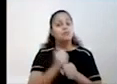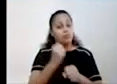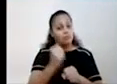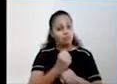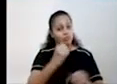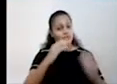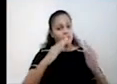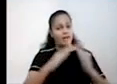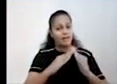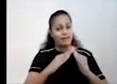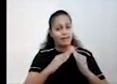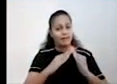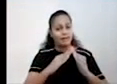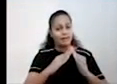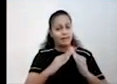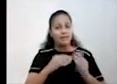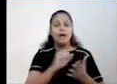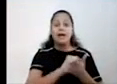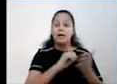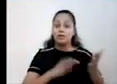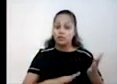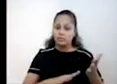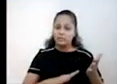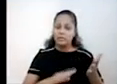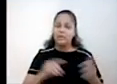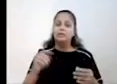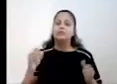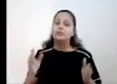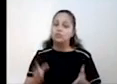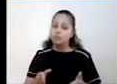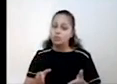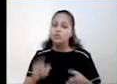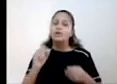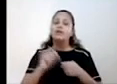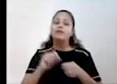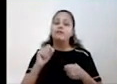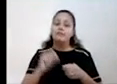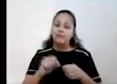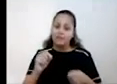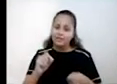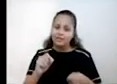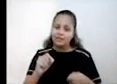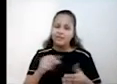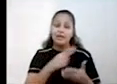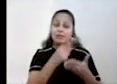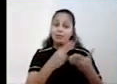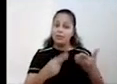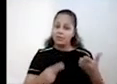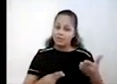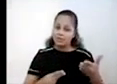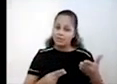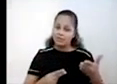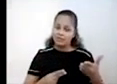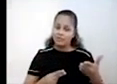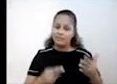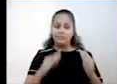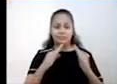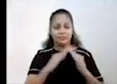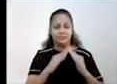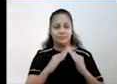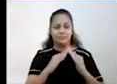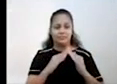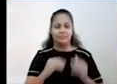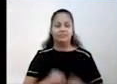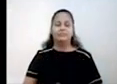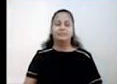uma casa. Pois bem, a nossa atividade de hoje será fazer uma planta baixa.